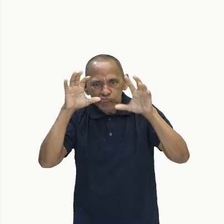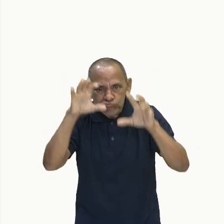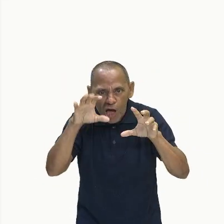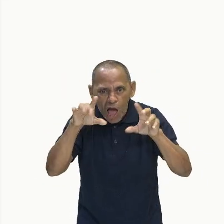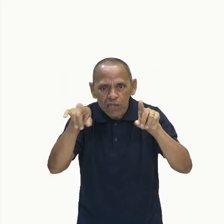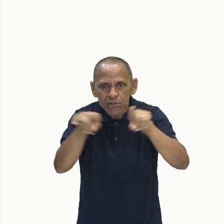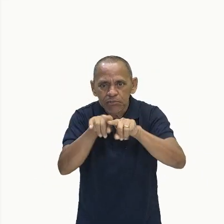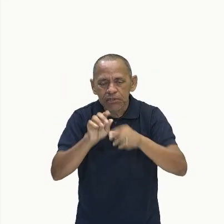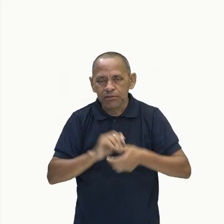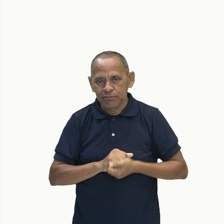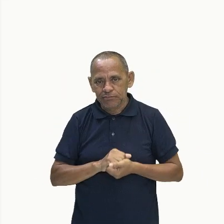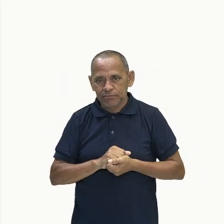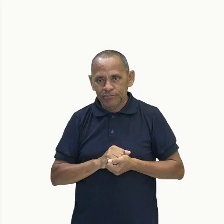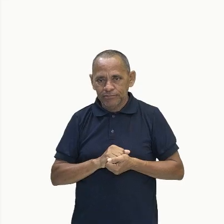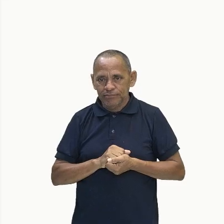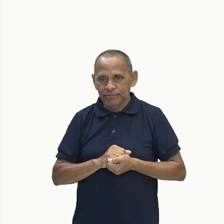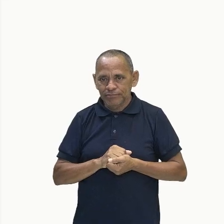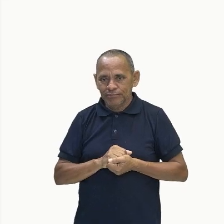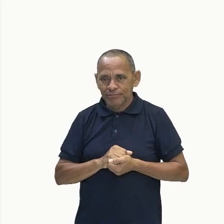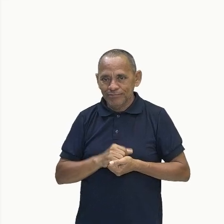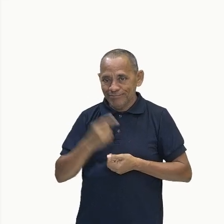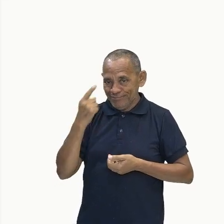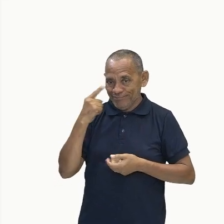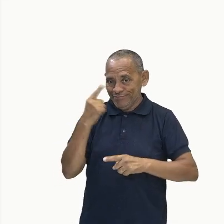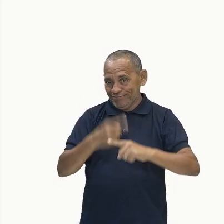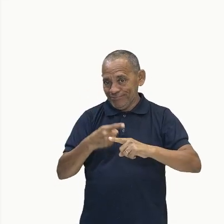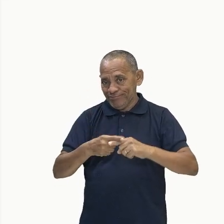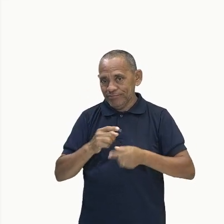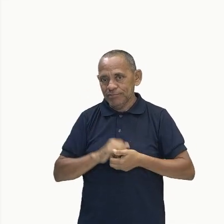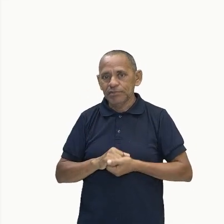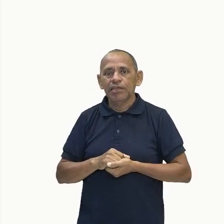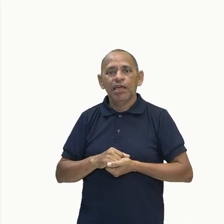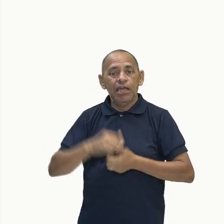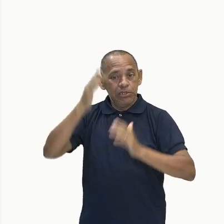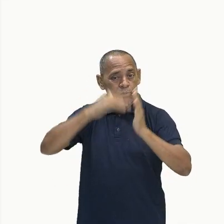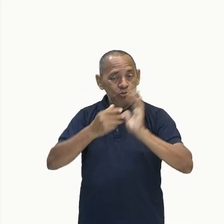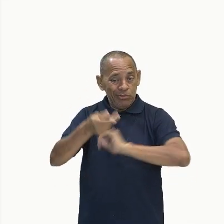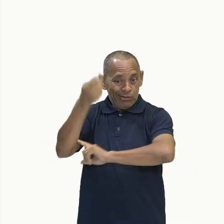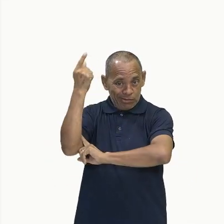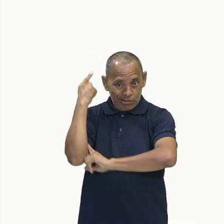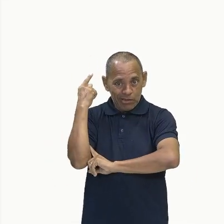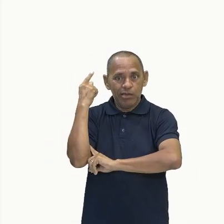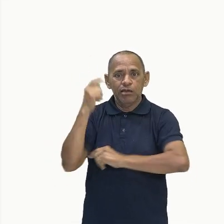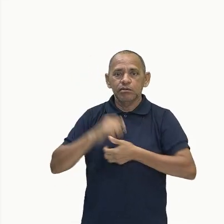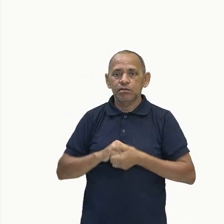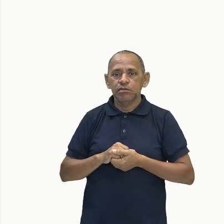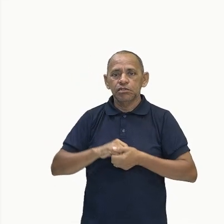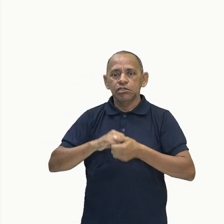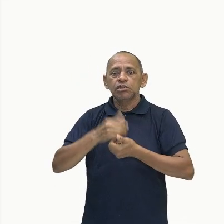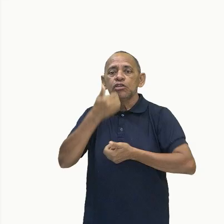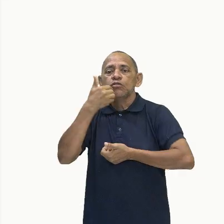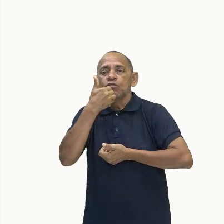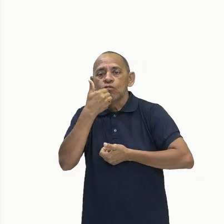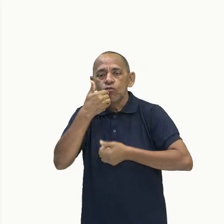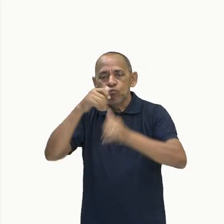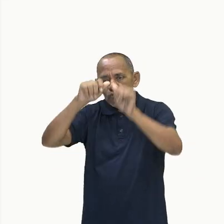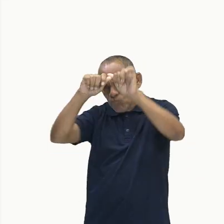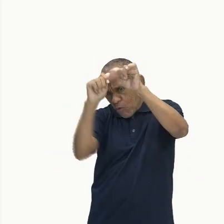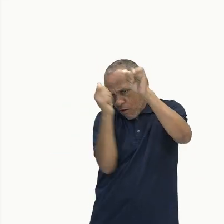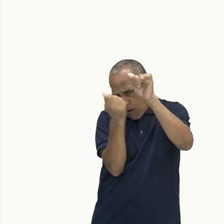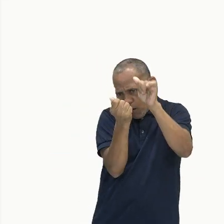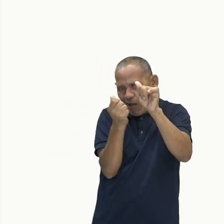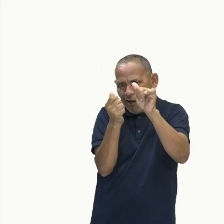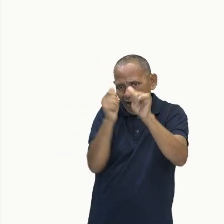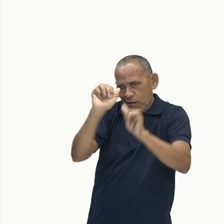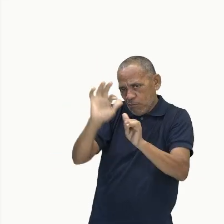figura monstruosa. Né? Então, porque as vanguardas vêm justamente deformando essas figuras, trazendo isso mais dentro